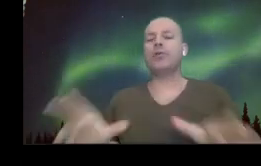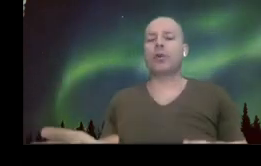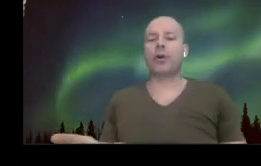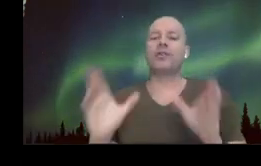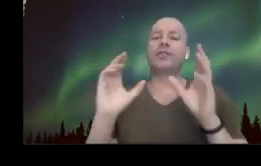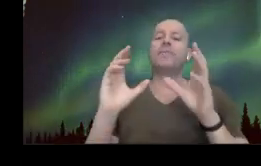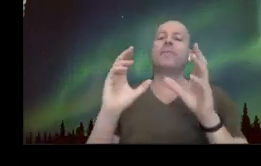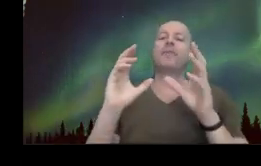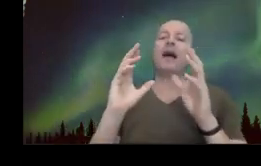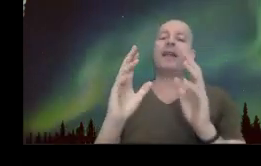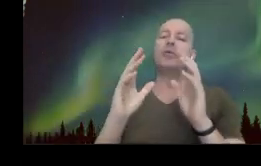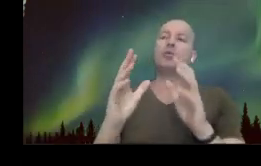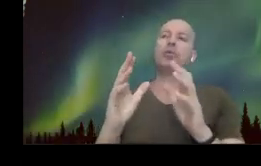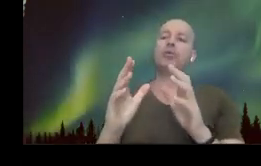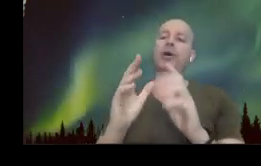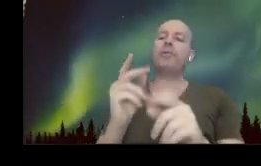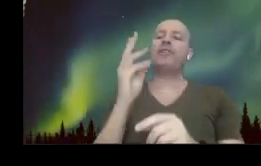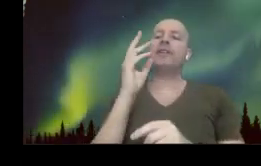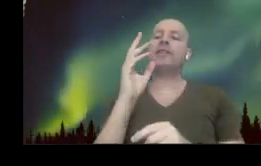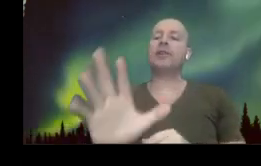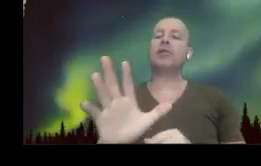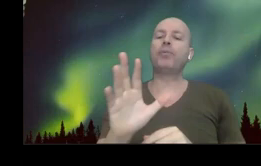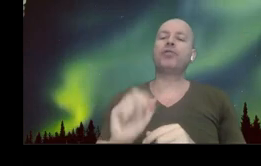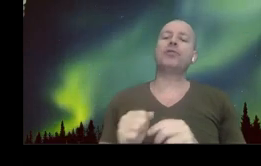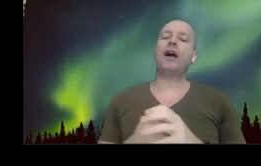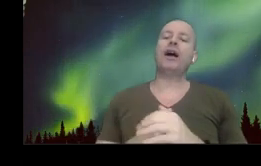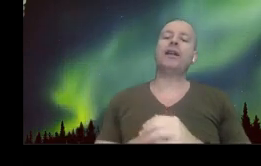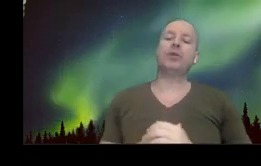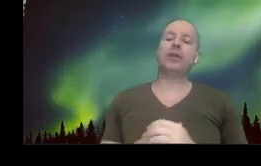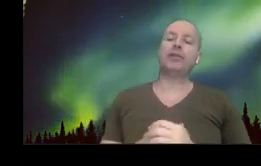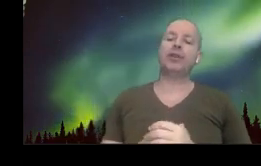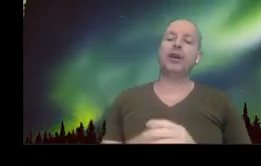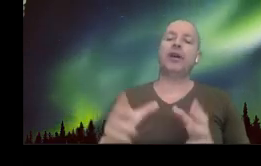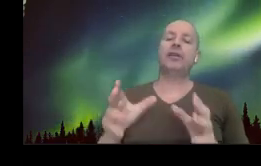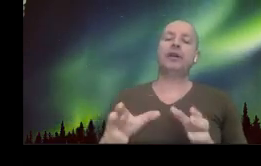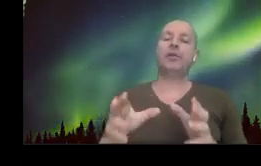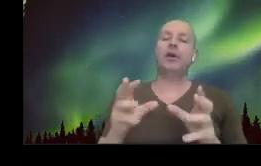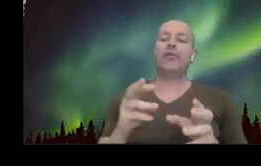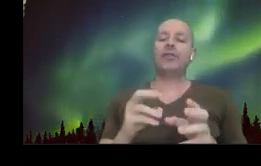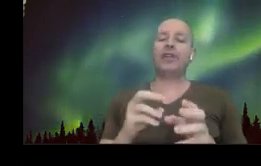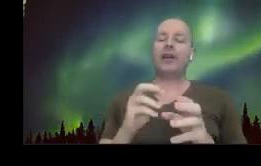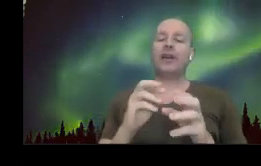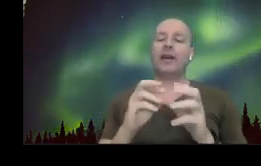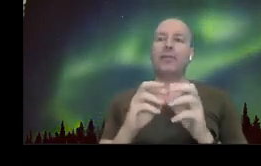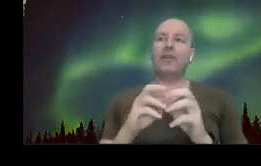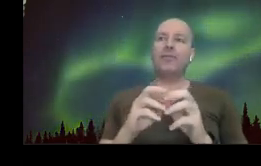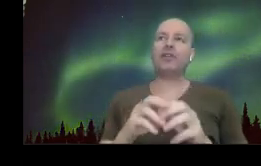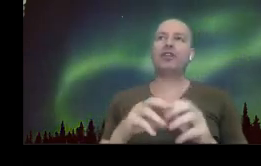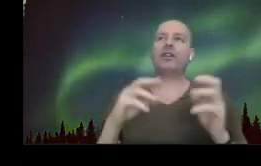tem um milhão de coisas. Aquilo tudo não representa 5% da área da unidade. Então,